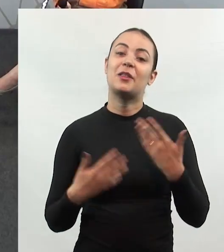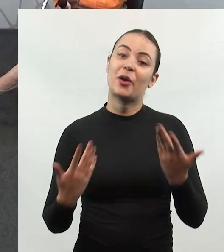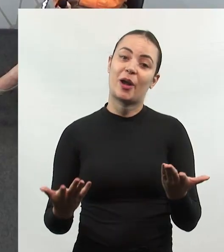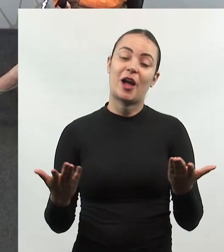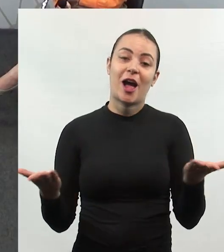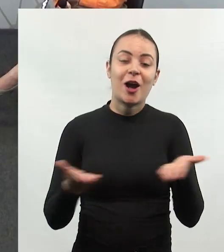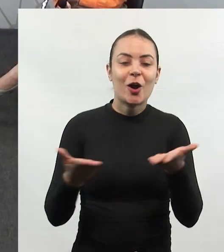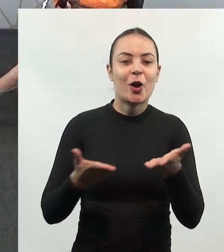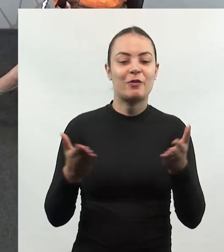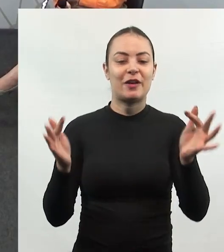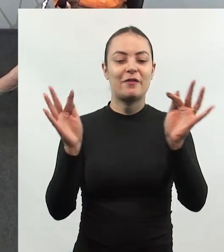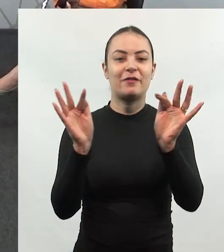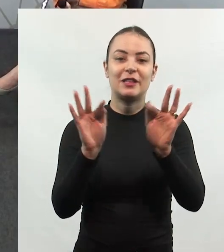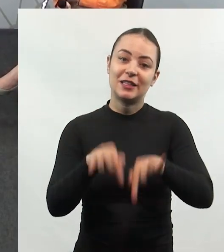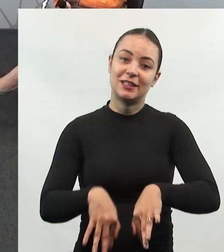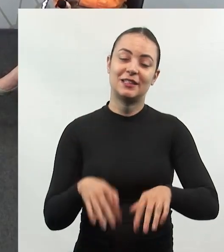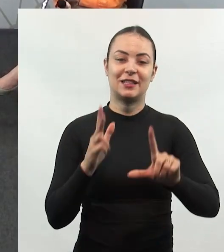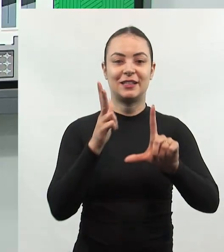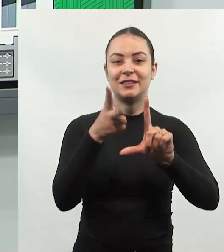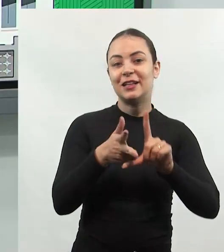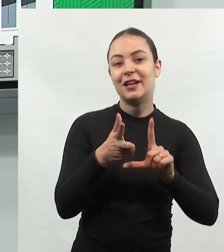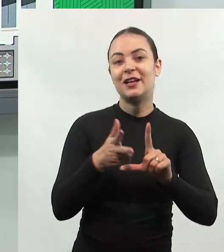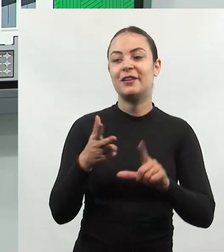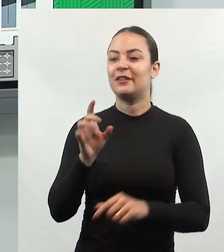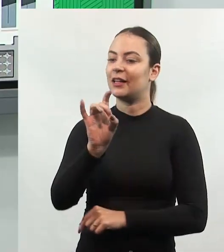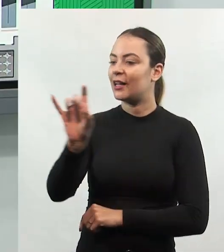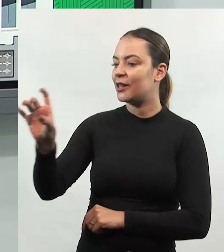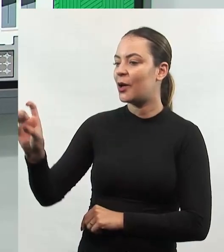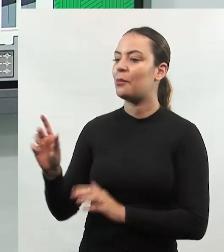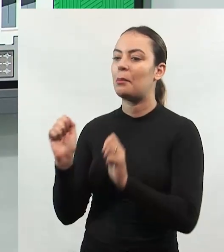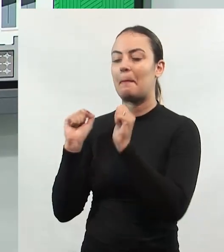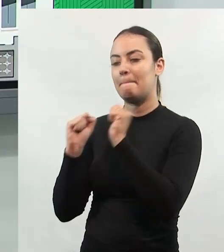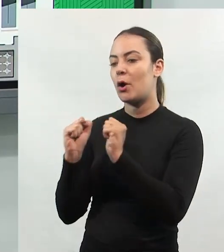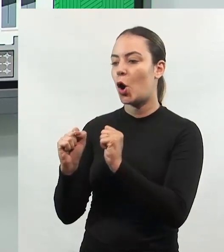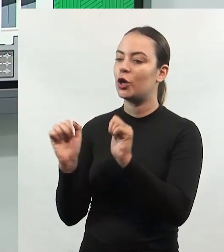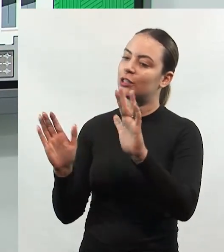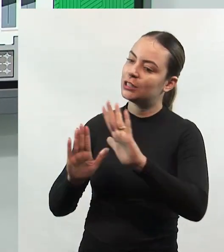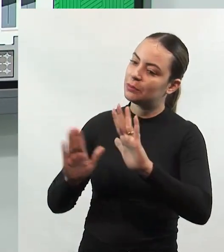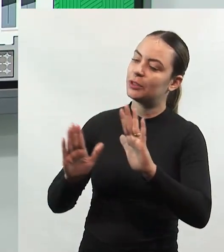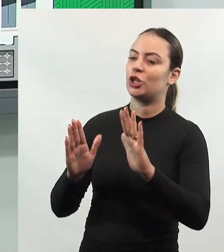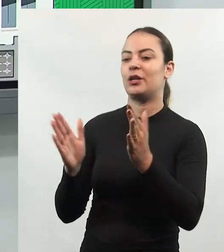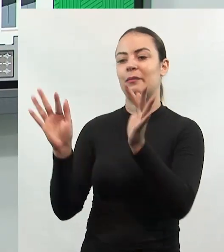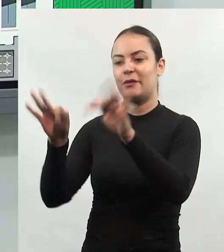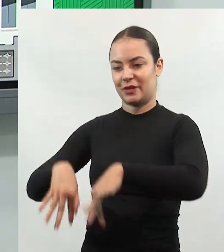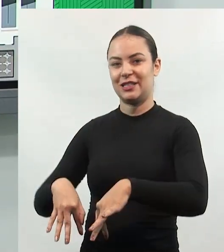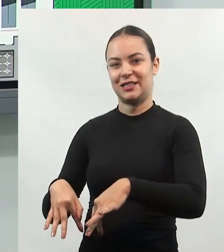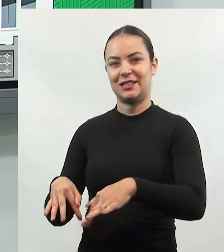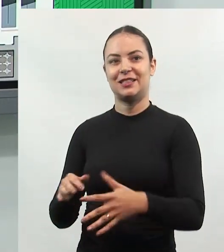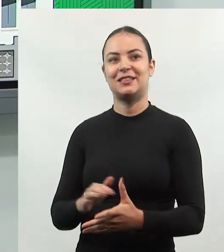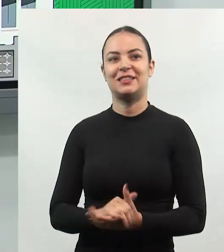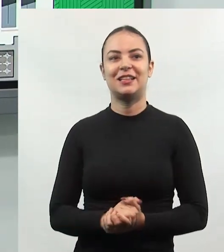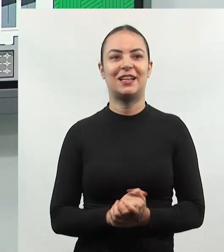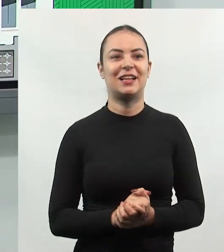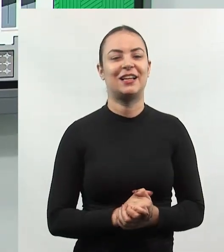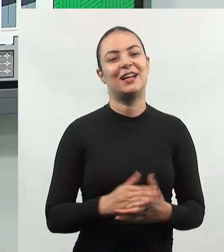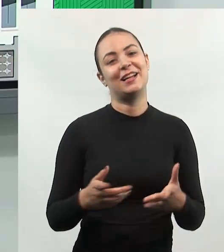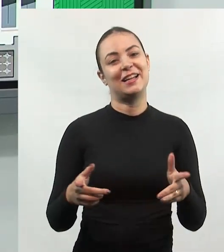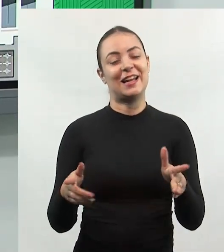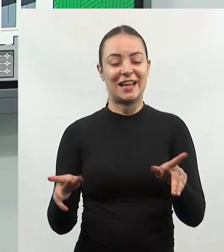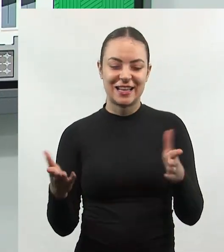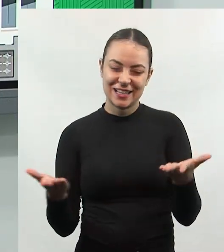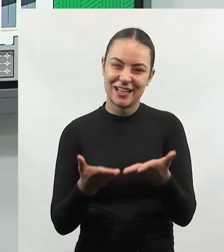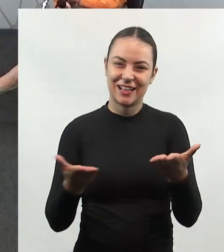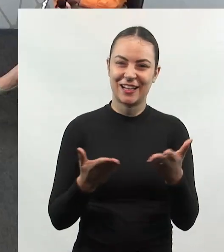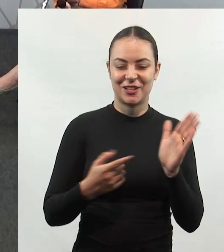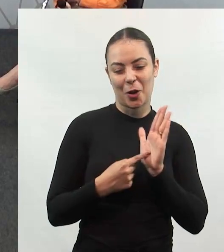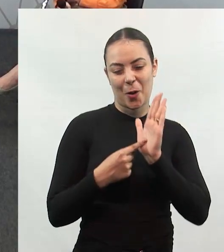como Carmela Dutra merece. E a gente vai finalizando aqui, eu vou deixar para cada um se despedir, para que a gente consiga dar